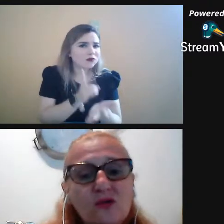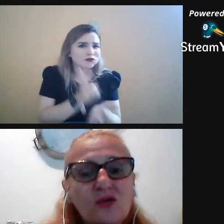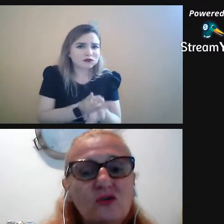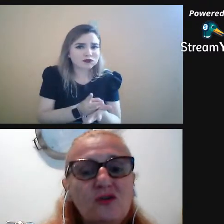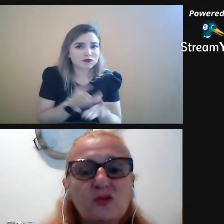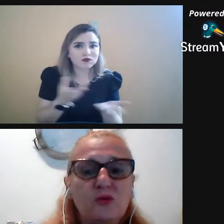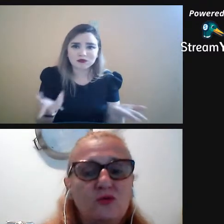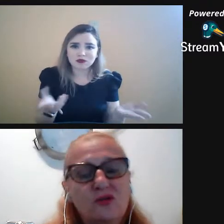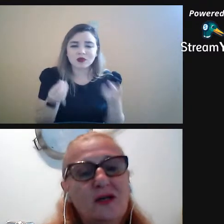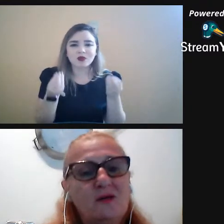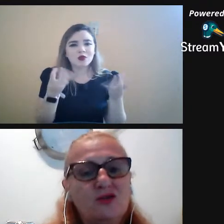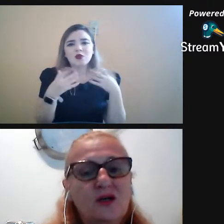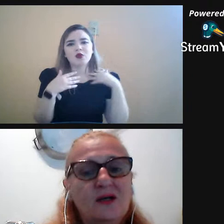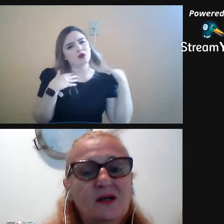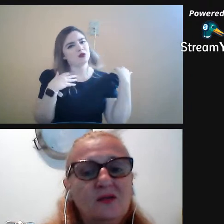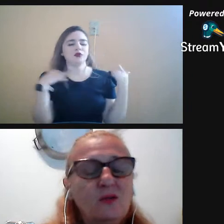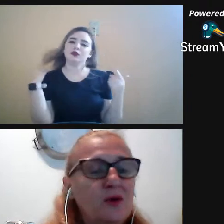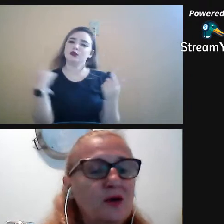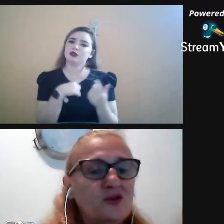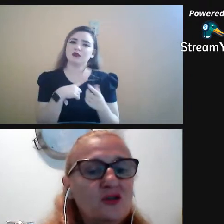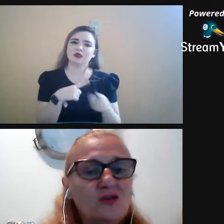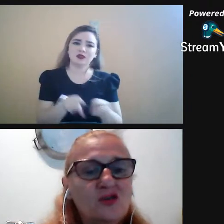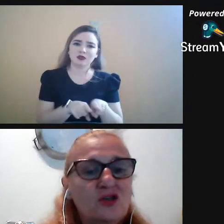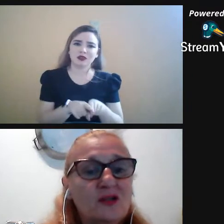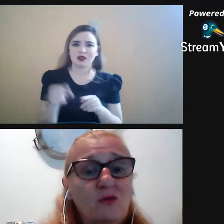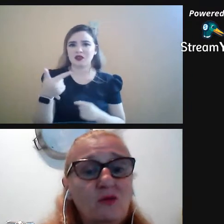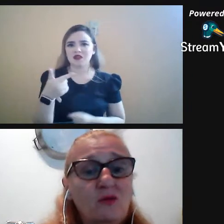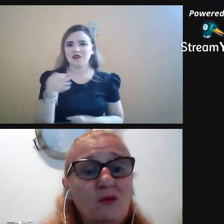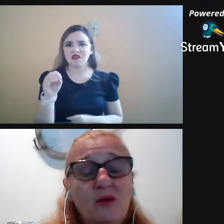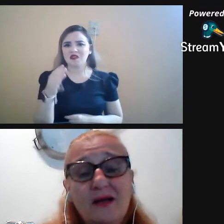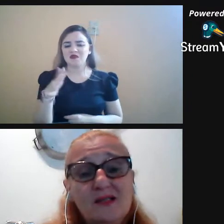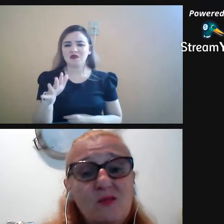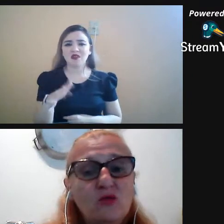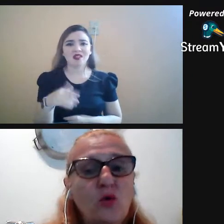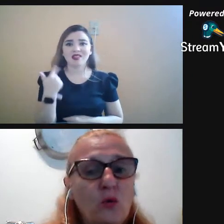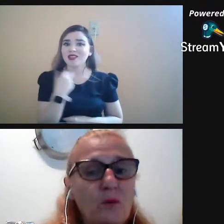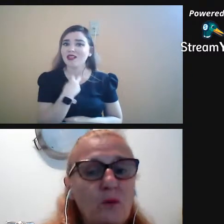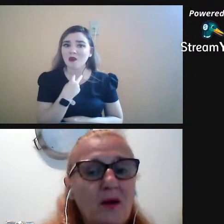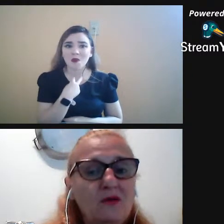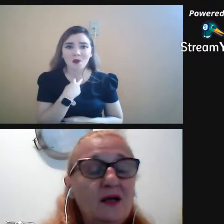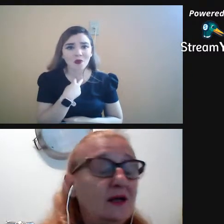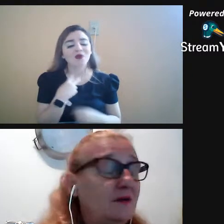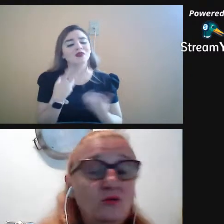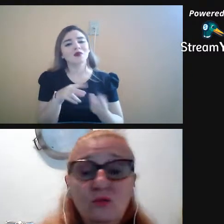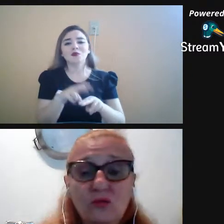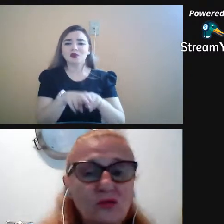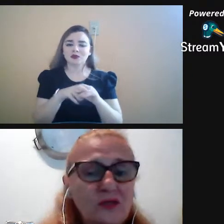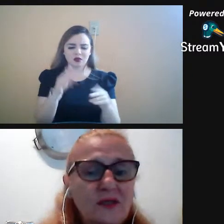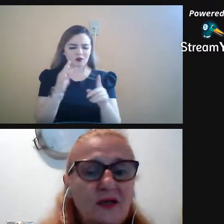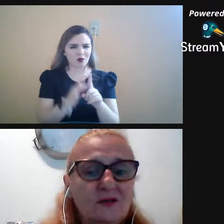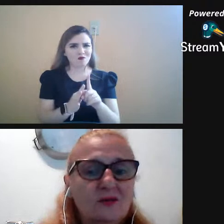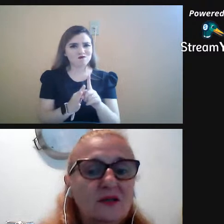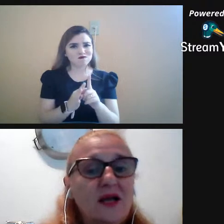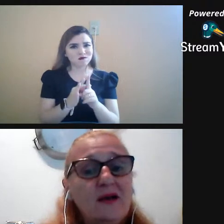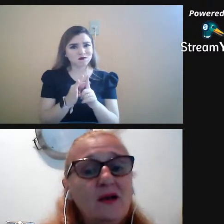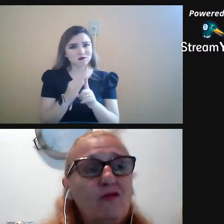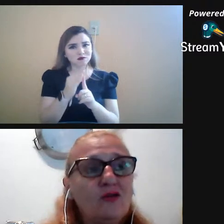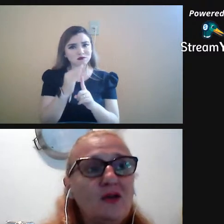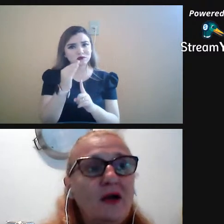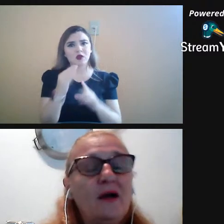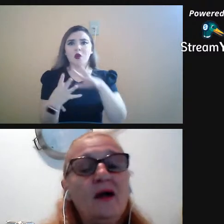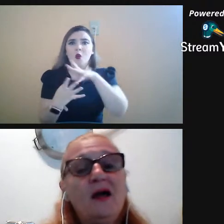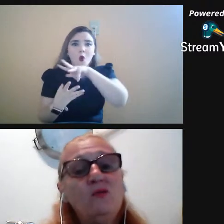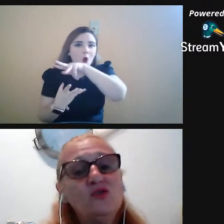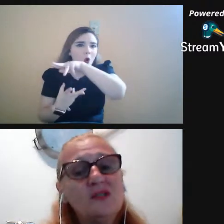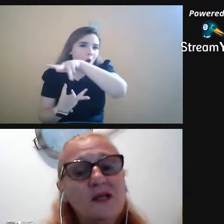com temperatura de 20 e poucos graus, não pode ter, ou seja, está um aquecimento global no mundo inteiro. E aí eu